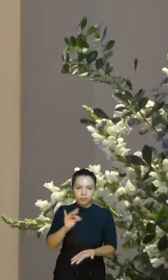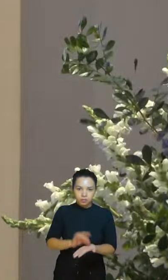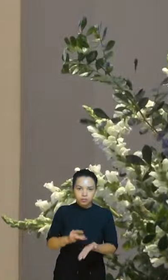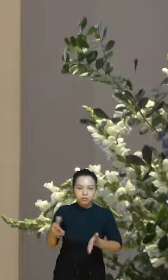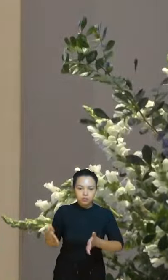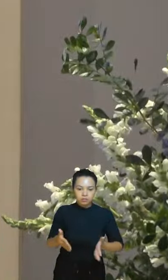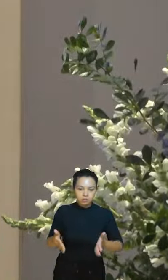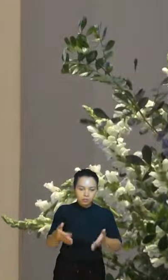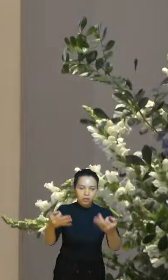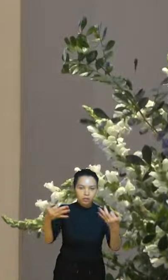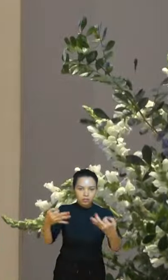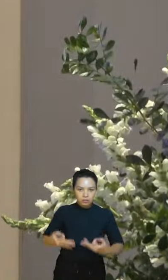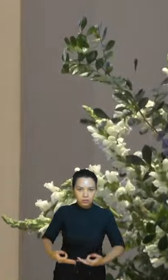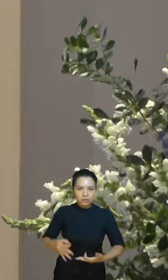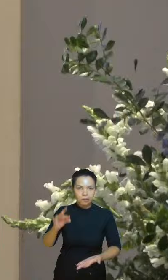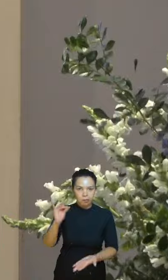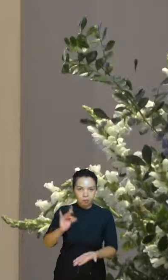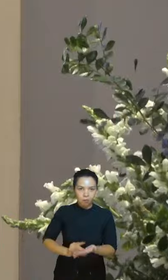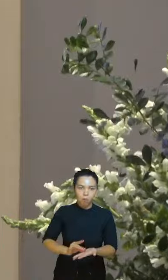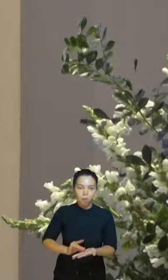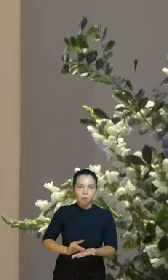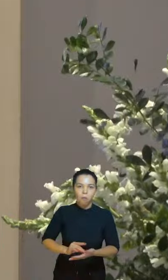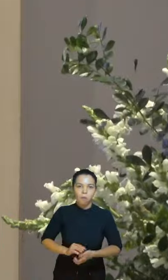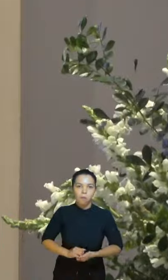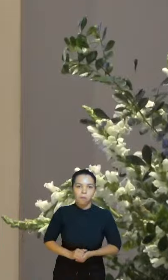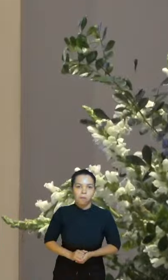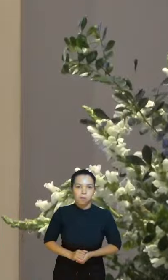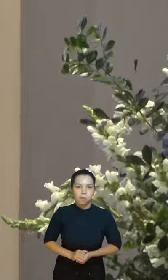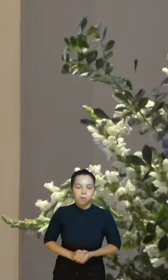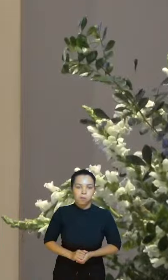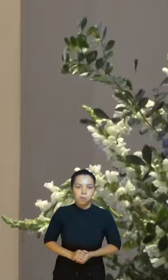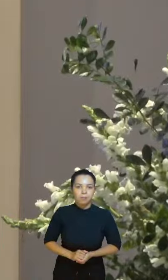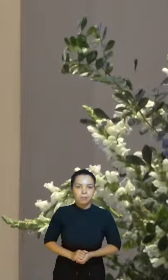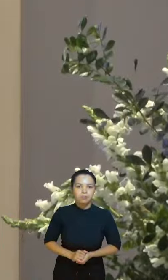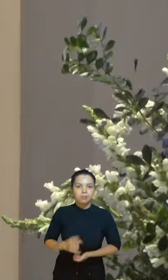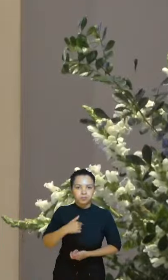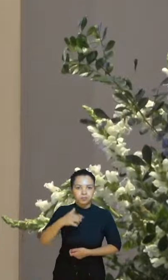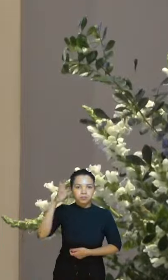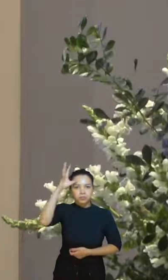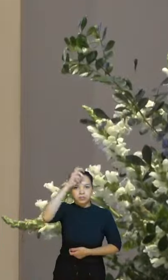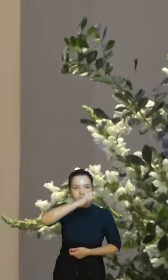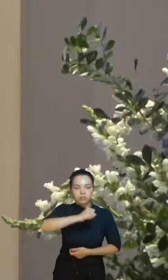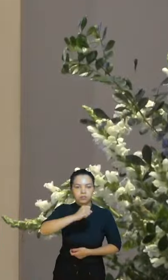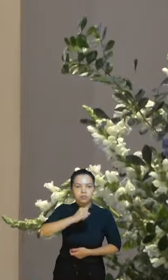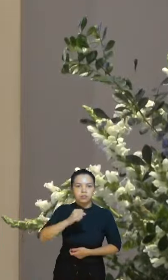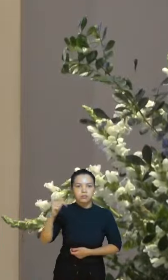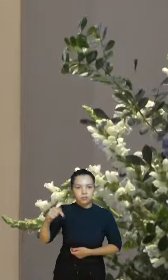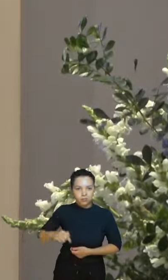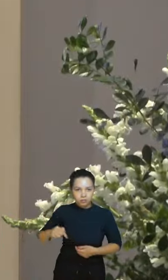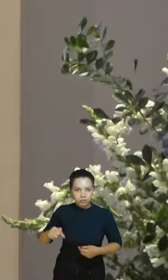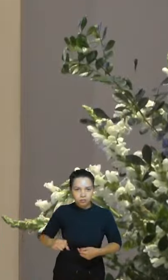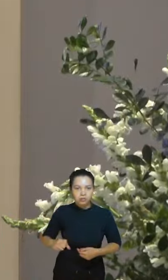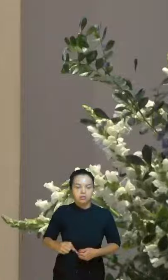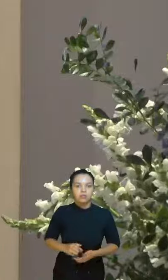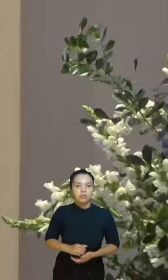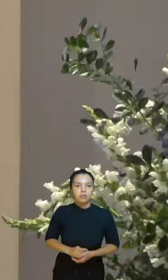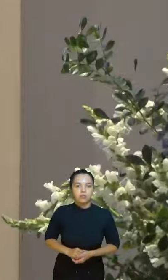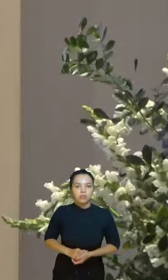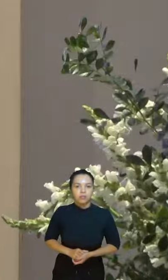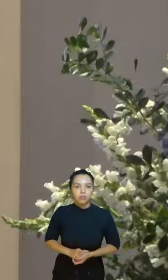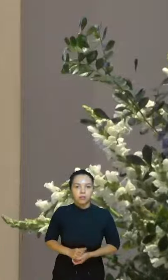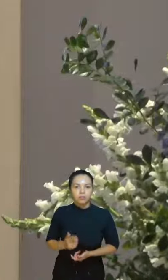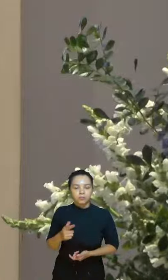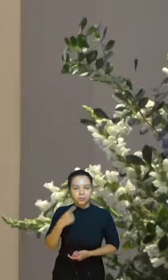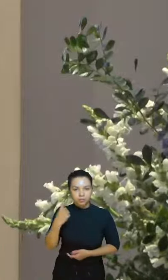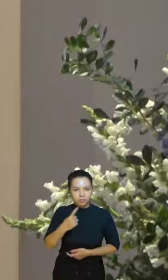certo e a verdadeira verdade isso foi um grande aprendizado que tive aqui e o outro também Deputado